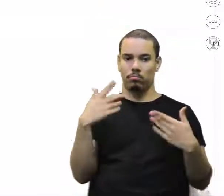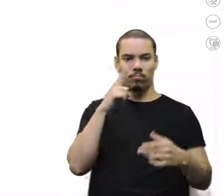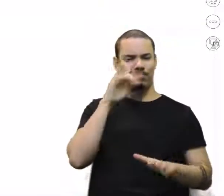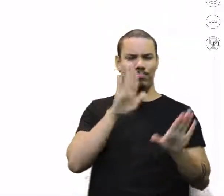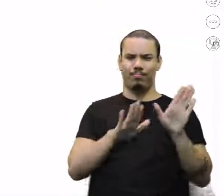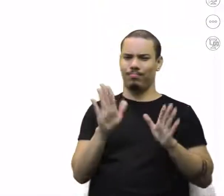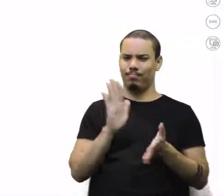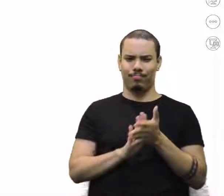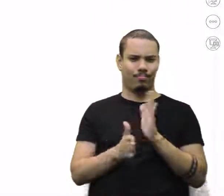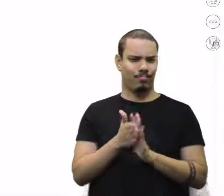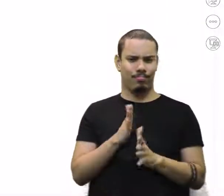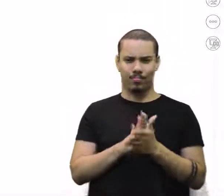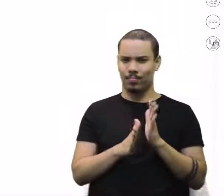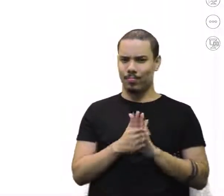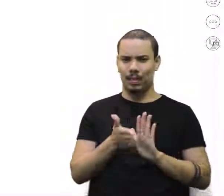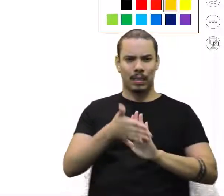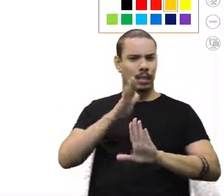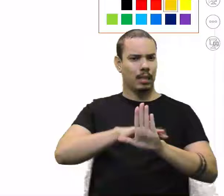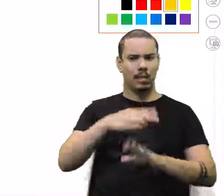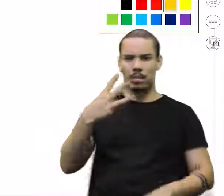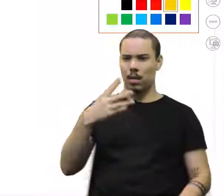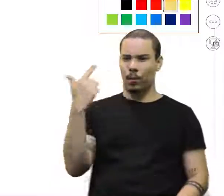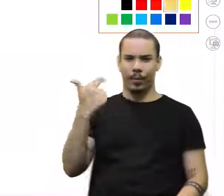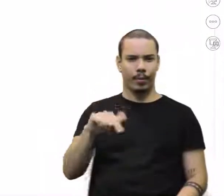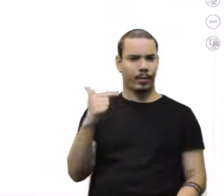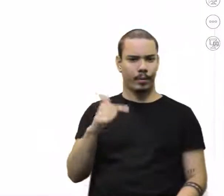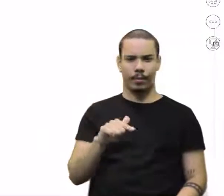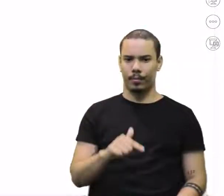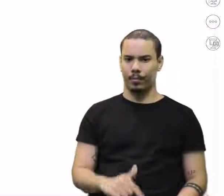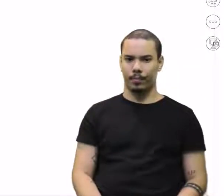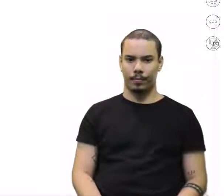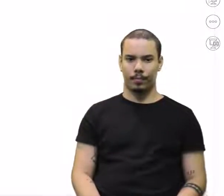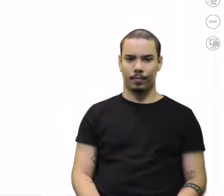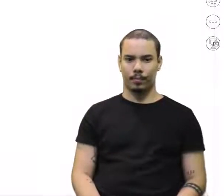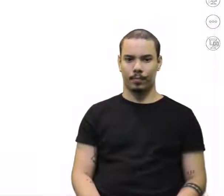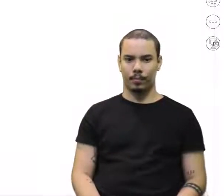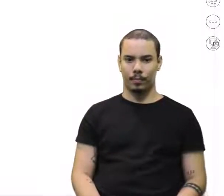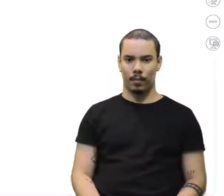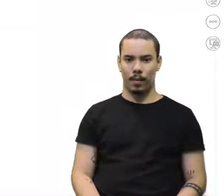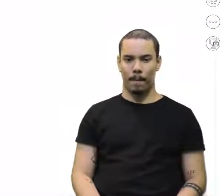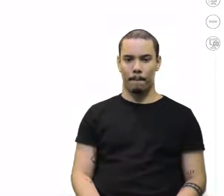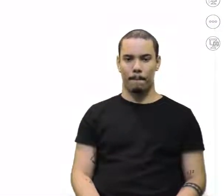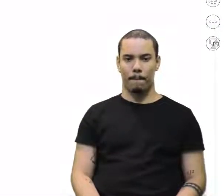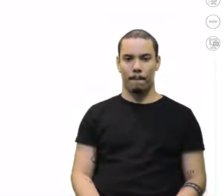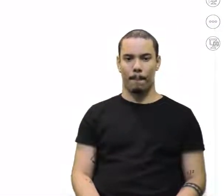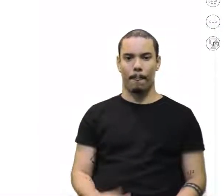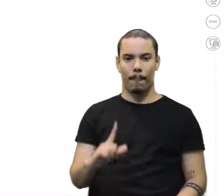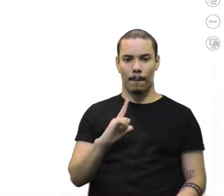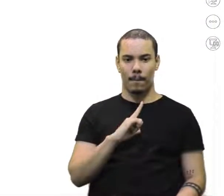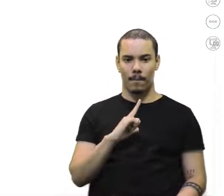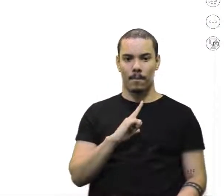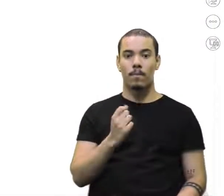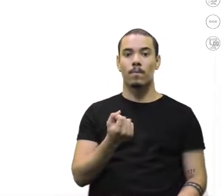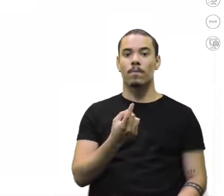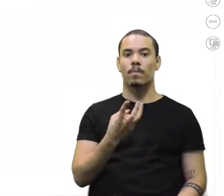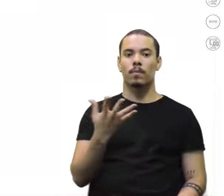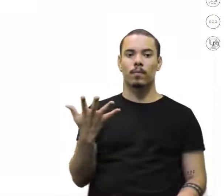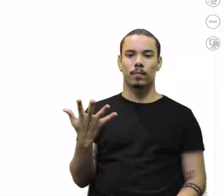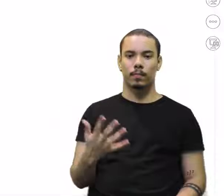ter carbono terciário aí. Então vamos contar quantos carbonos terciários tem. Nós vamos ter 1,